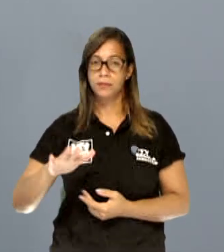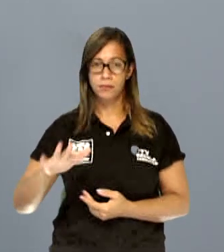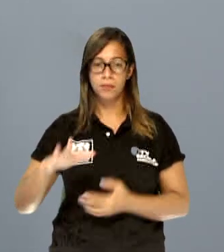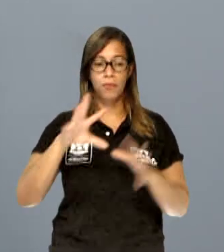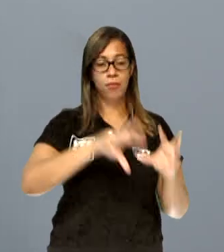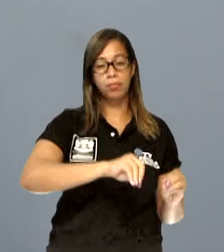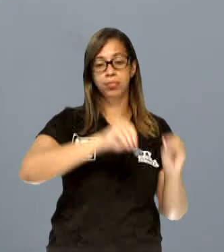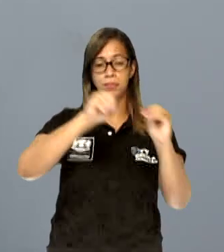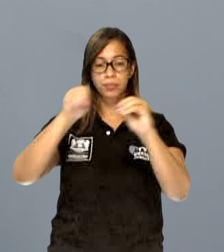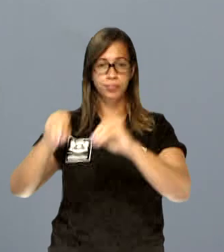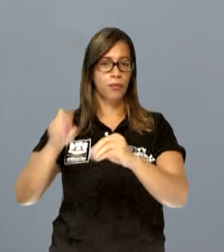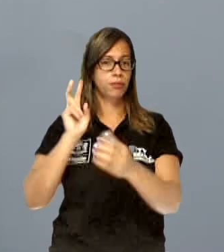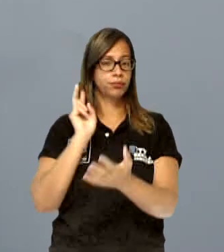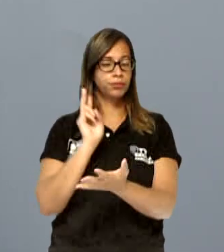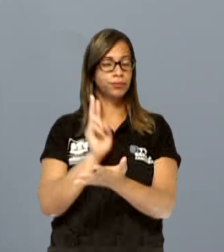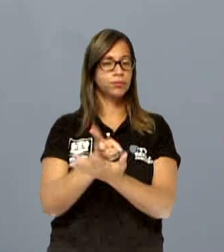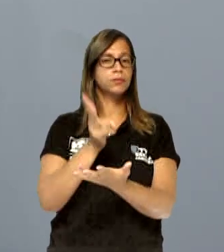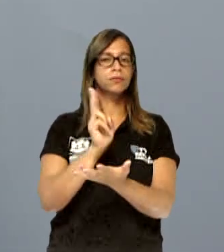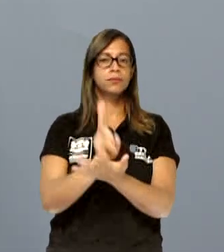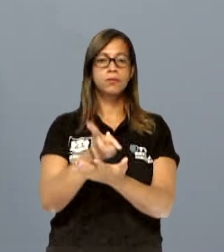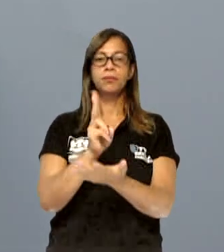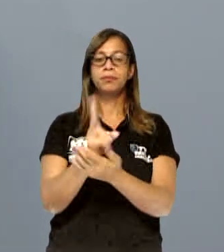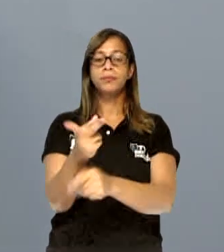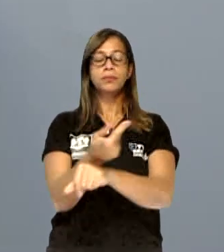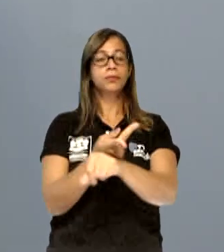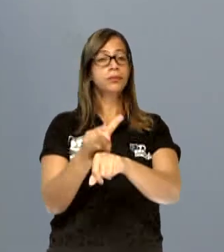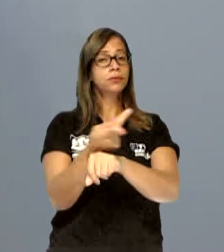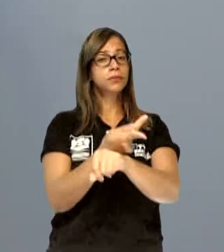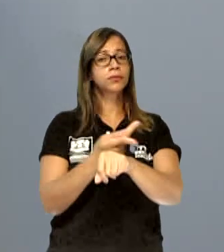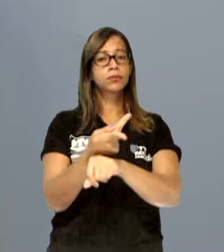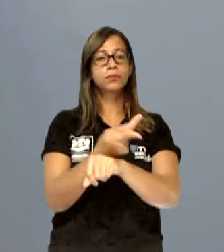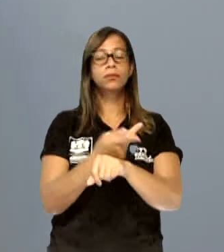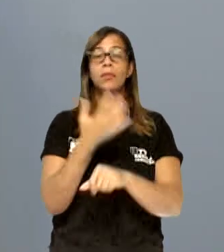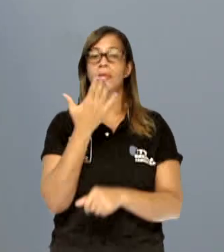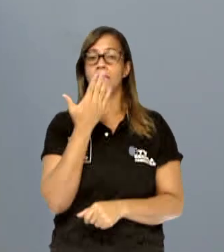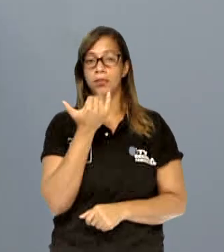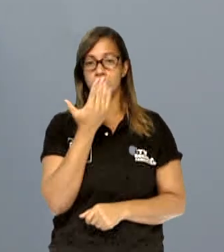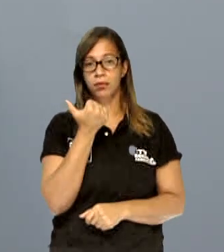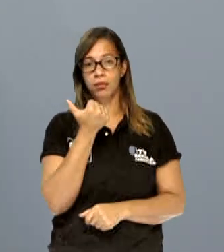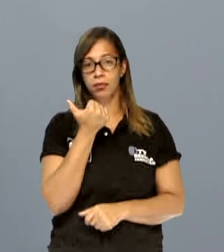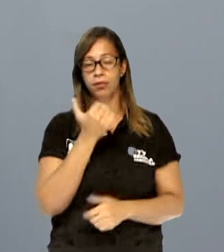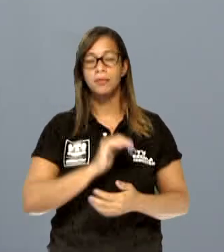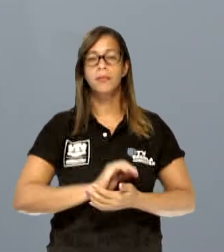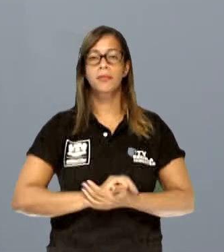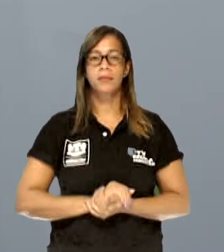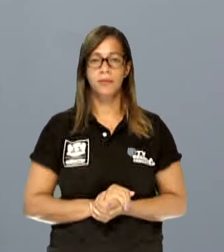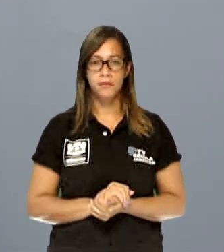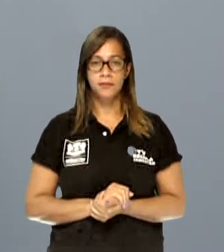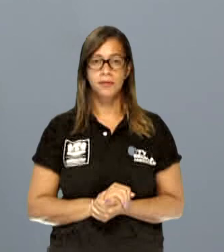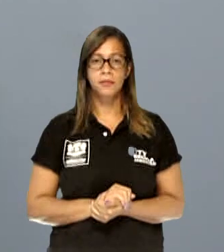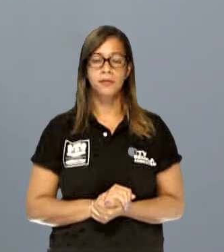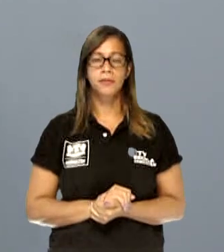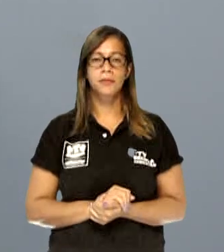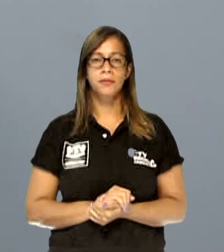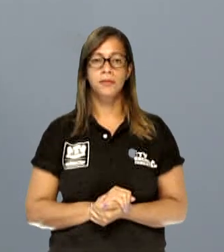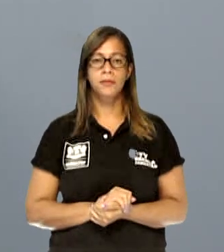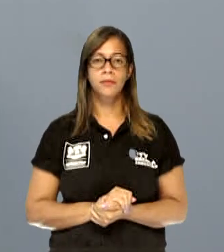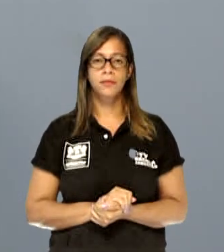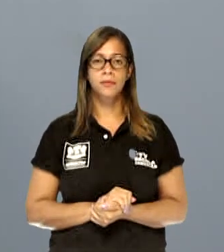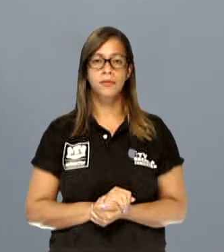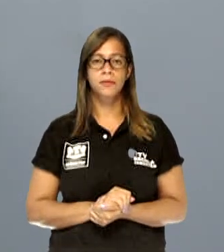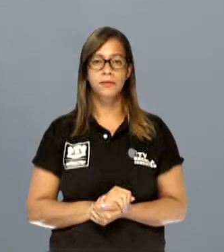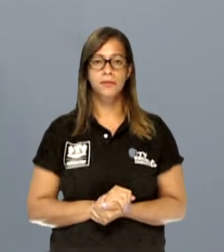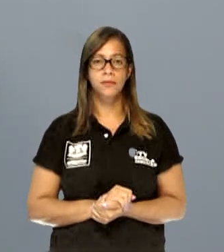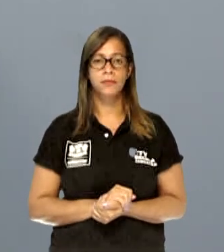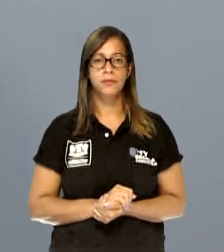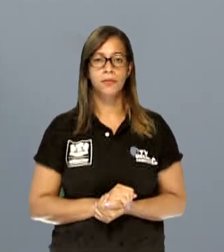se mudavam constantemente à procura de alimentos. Tudo bem até aí? Vamos saber da